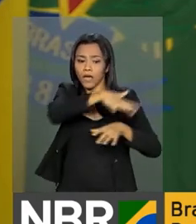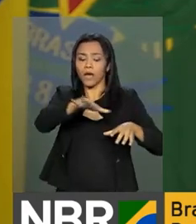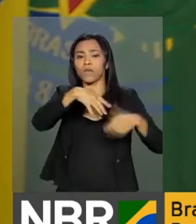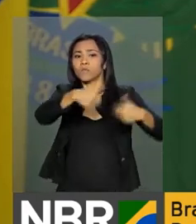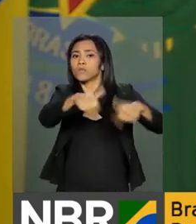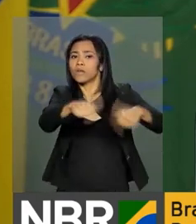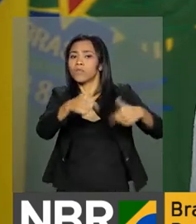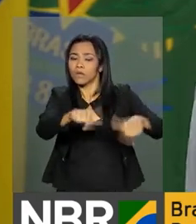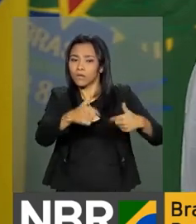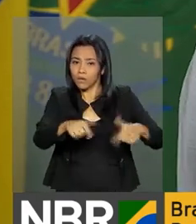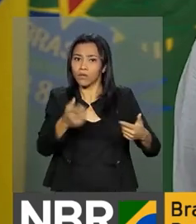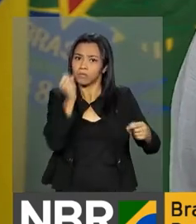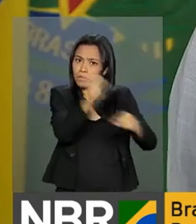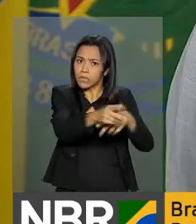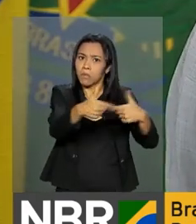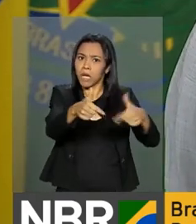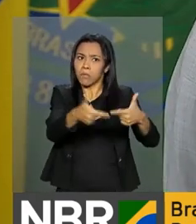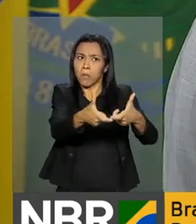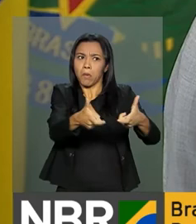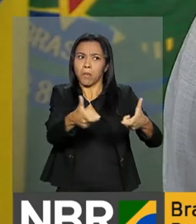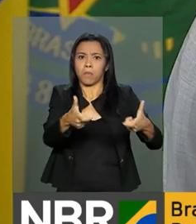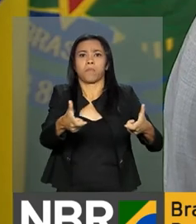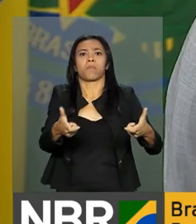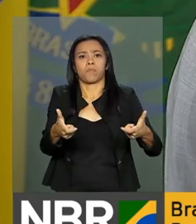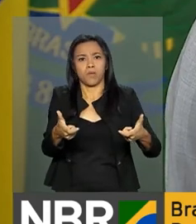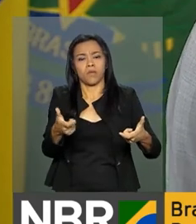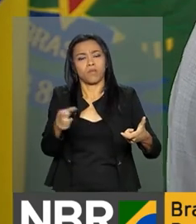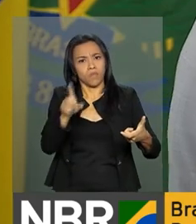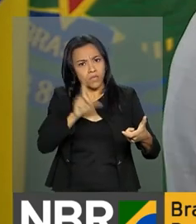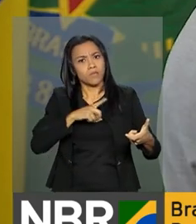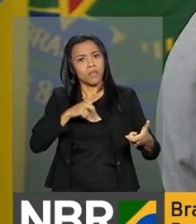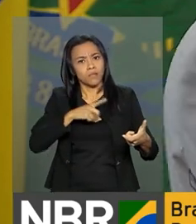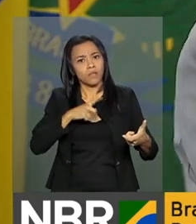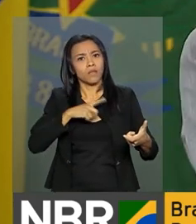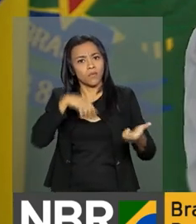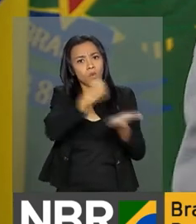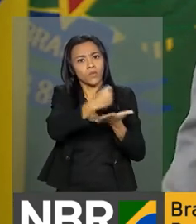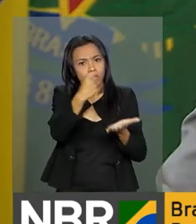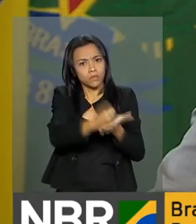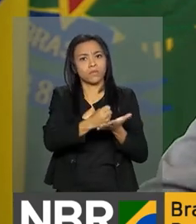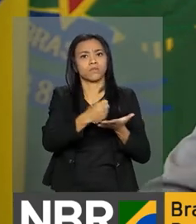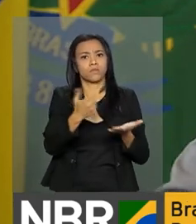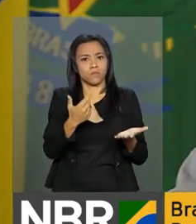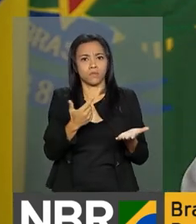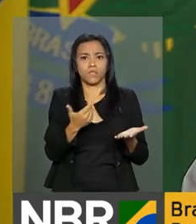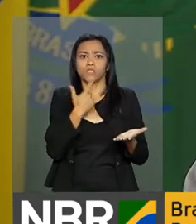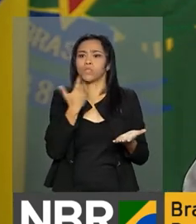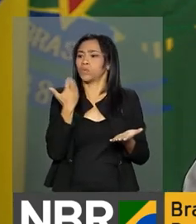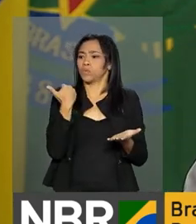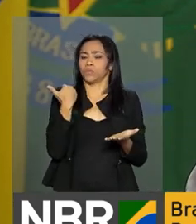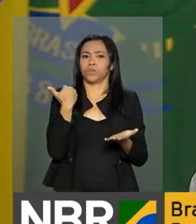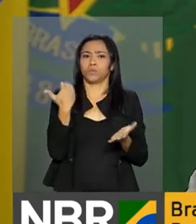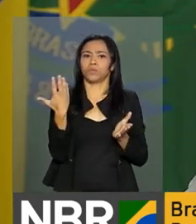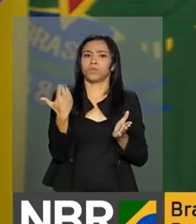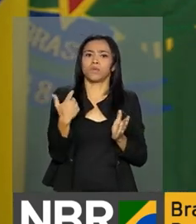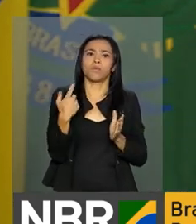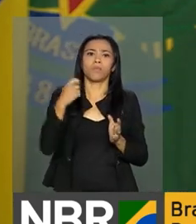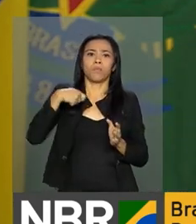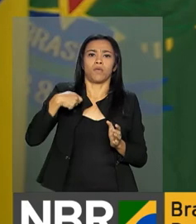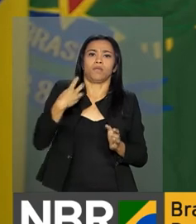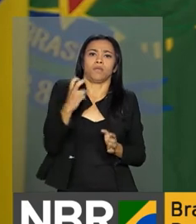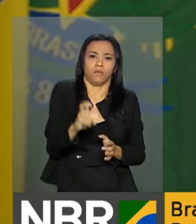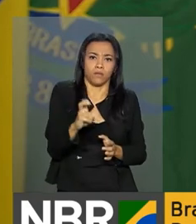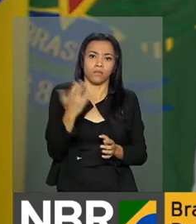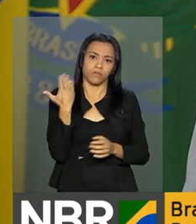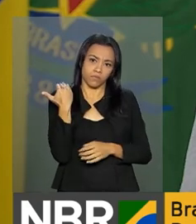até convenhamos empregos às vezes informais mas é um emprego muito grande e se deu nestes últimos meses então digamos